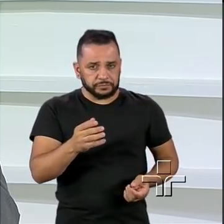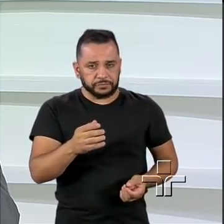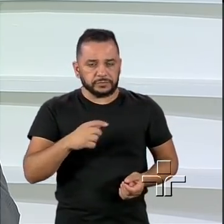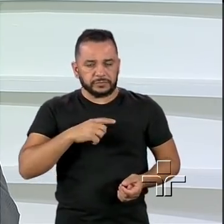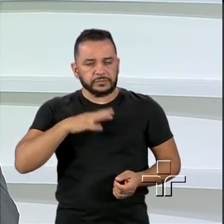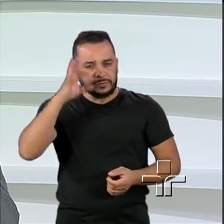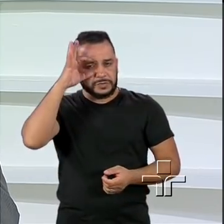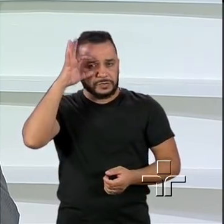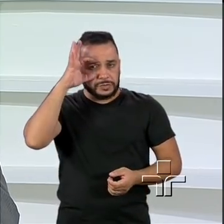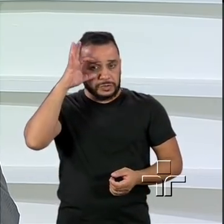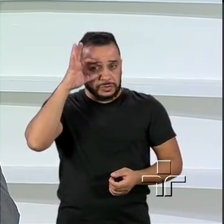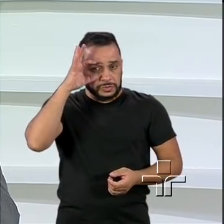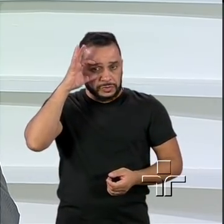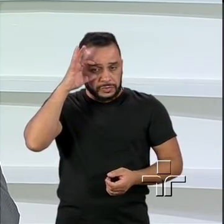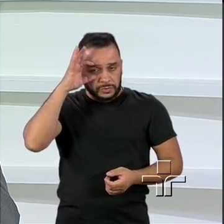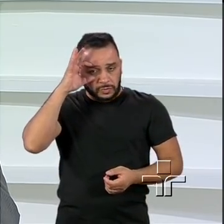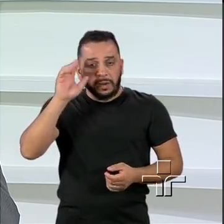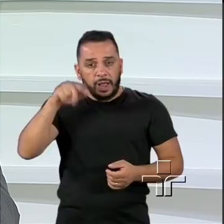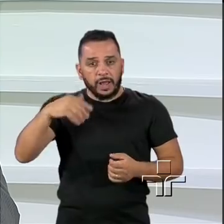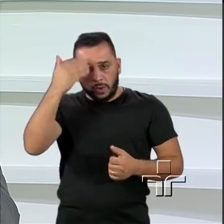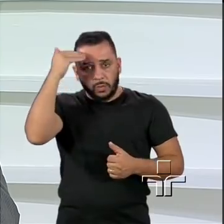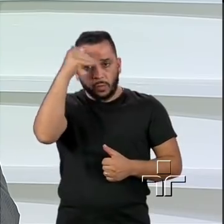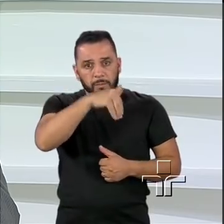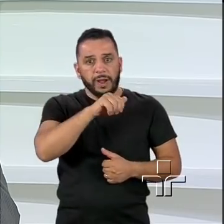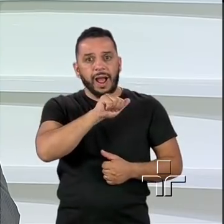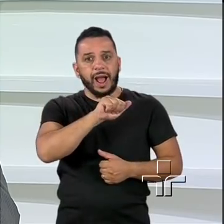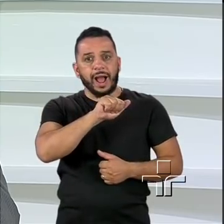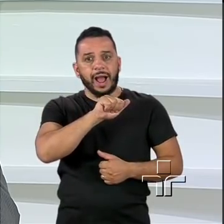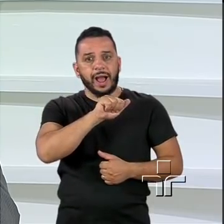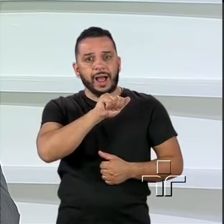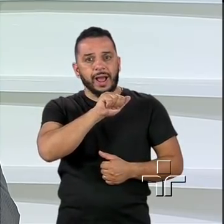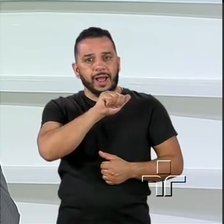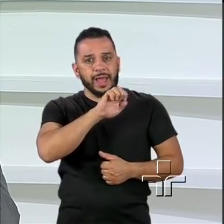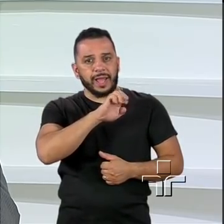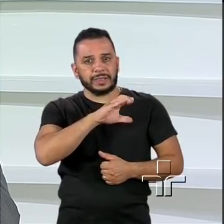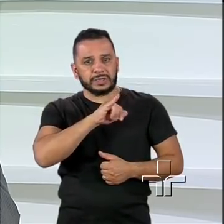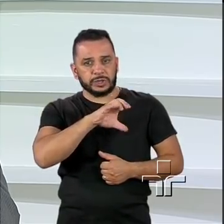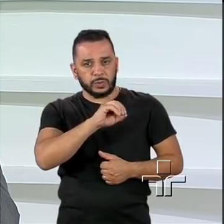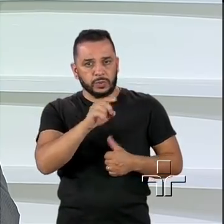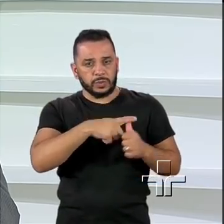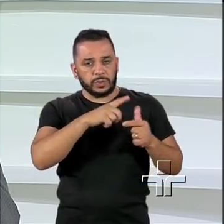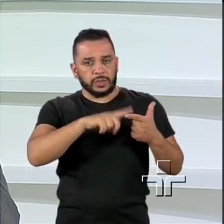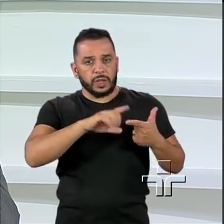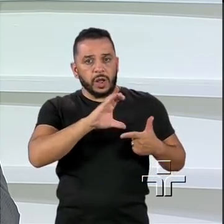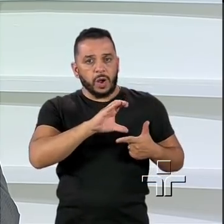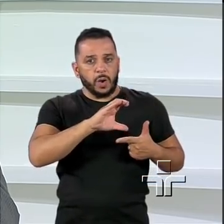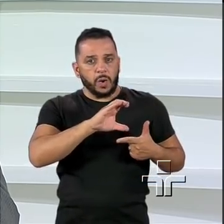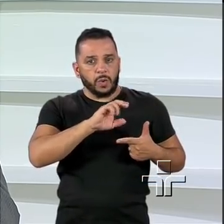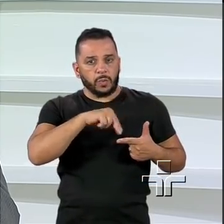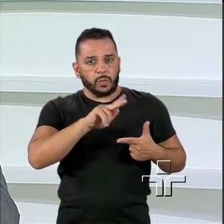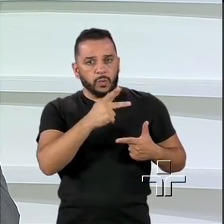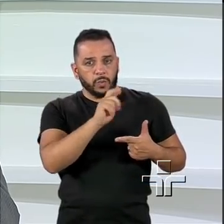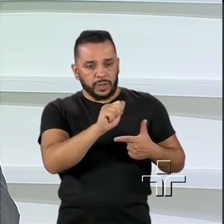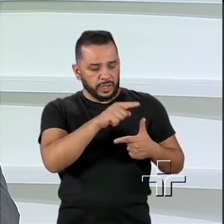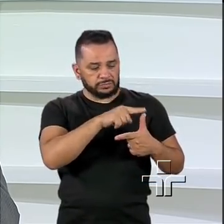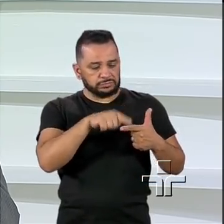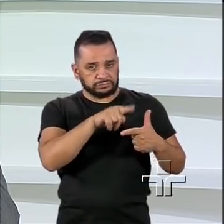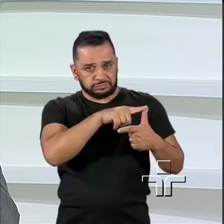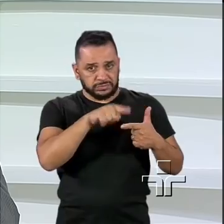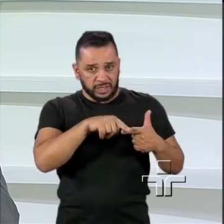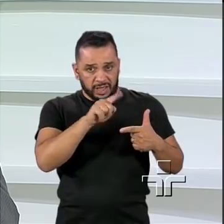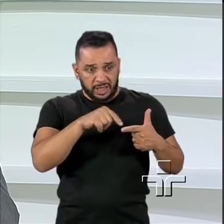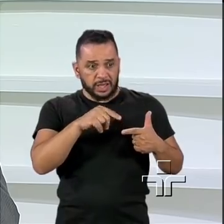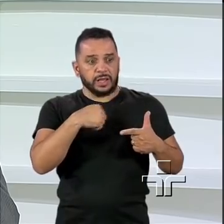da Dilma ao Aécio, ao Eduardo Cunha. O próprio ex-presidente Lula já afirmou que a Dilma cometeu erros